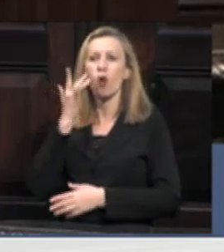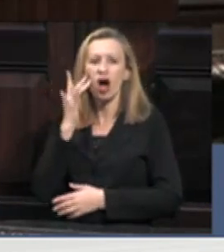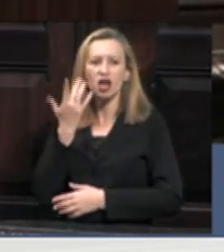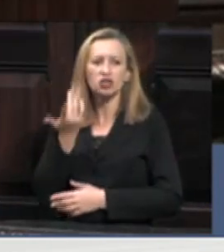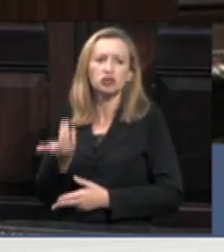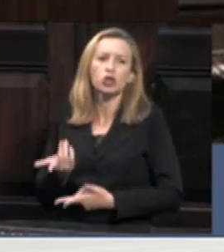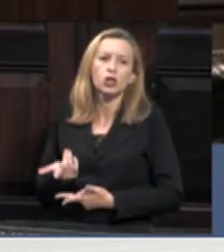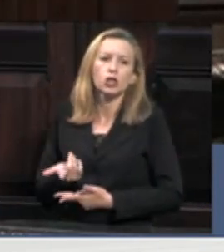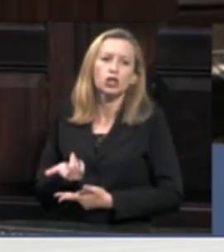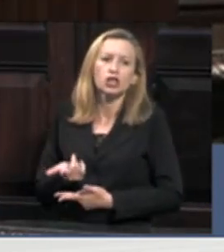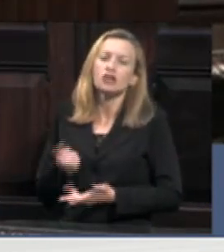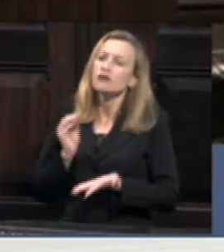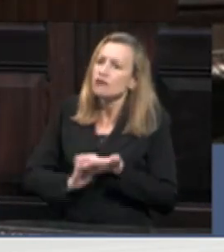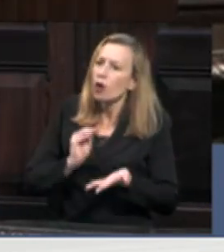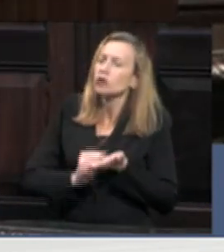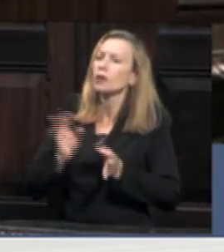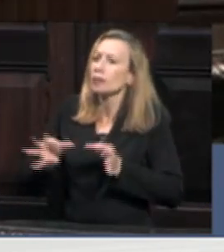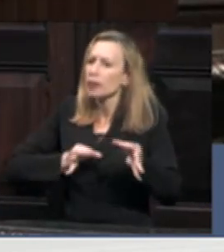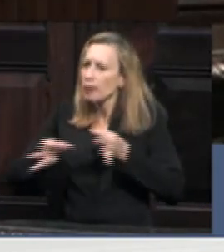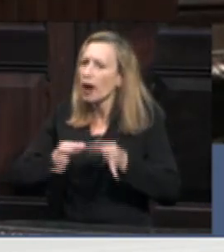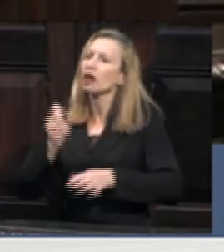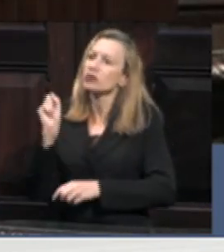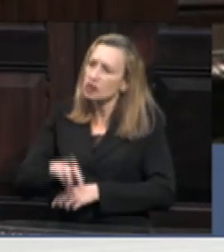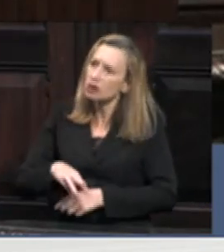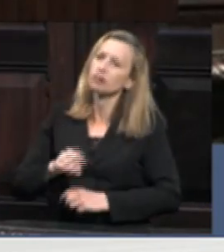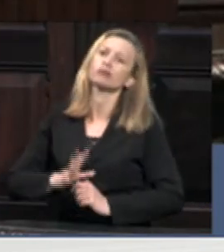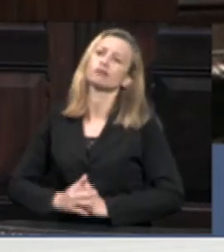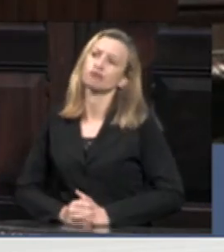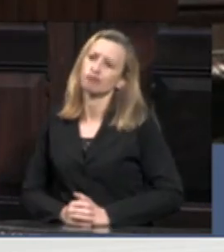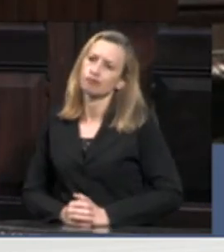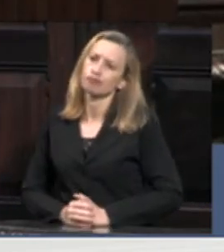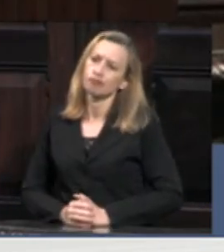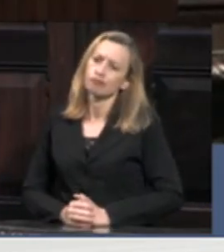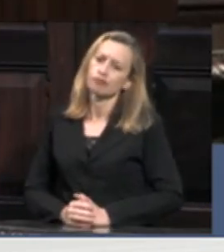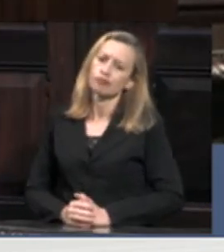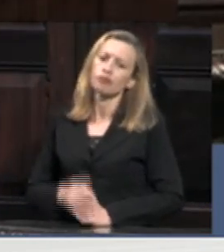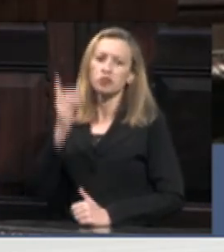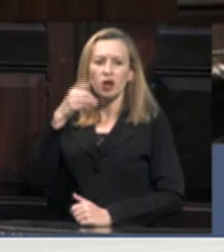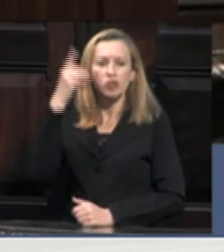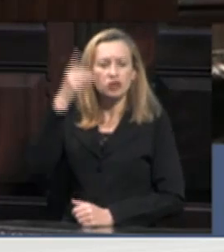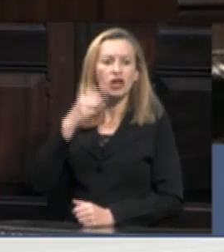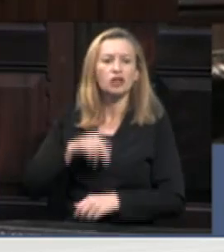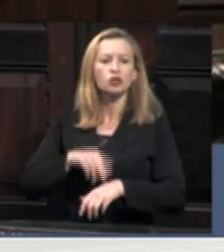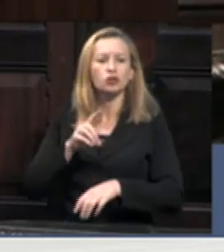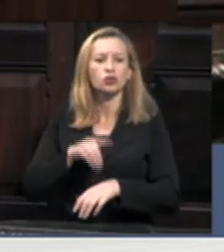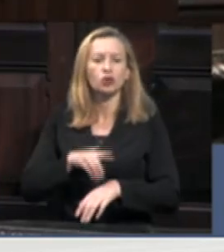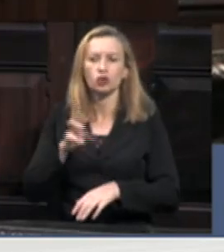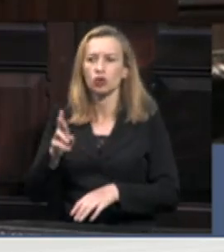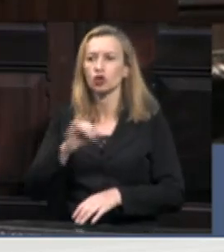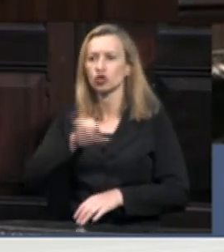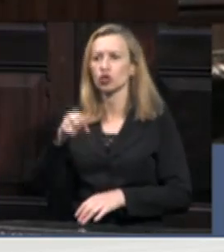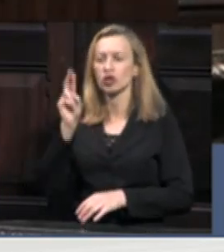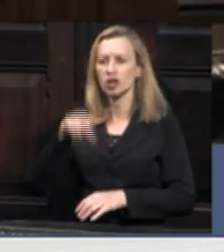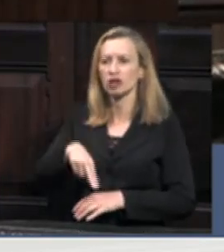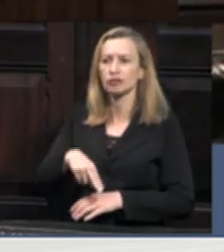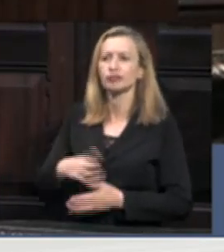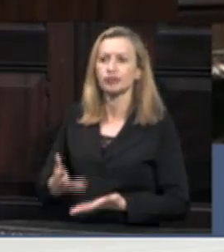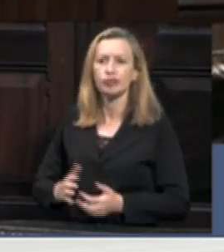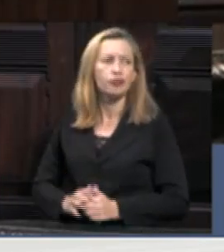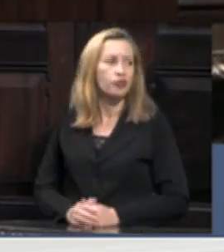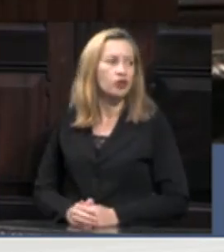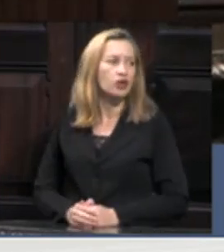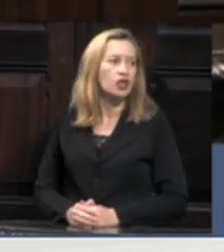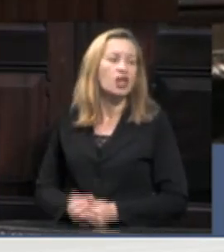é despreparo não, viu, nobre deputado Dr. Julianelli? Não é despreparo, é descaso.